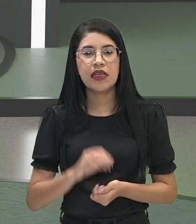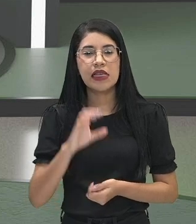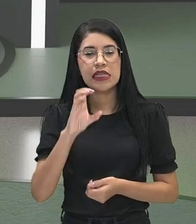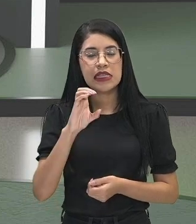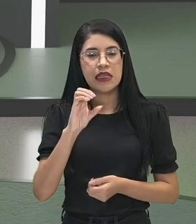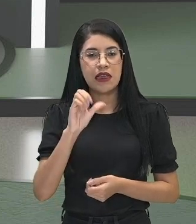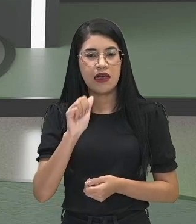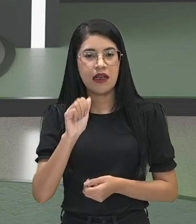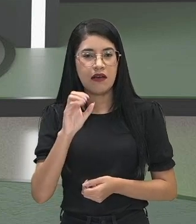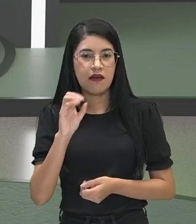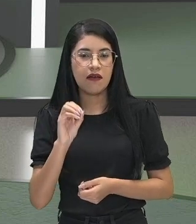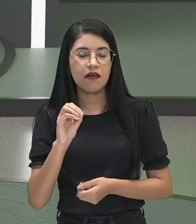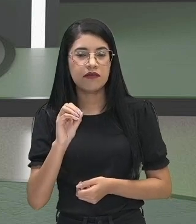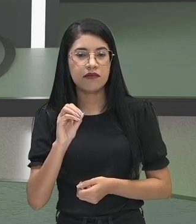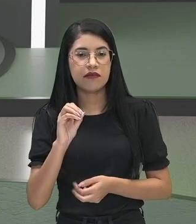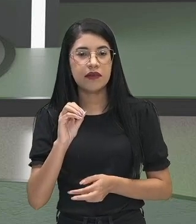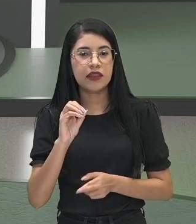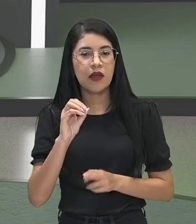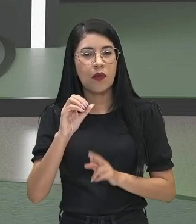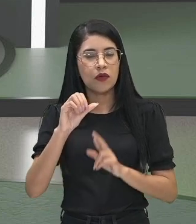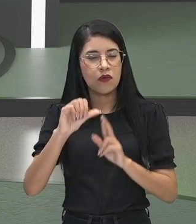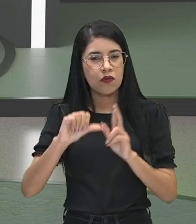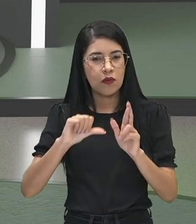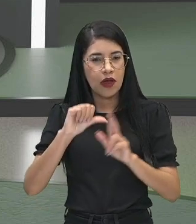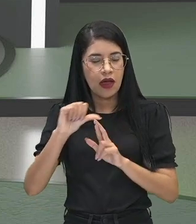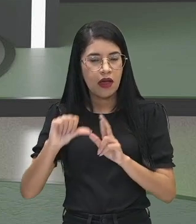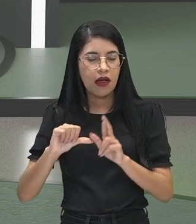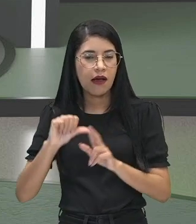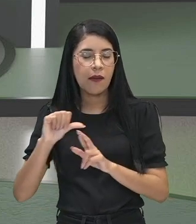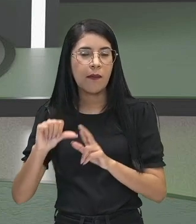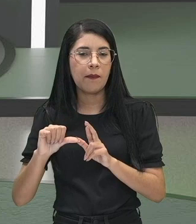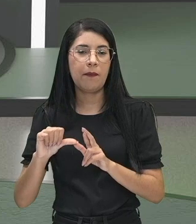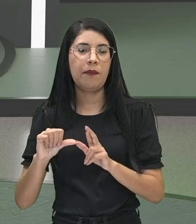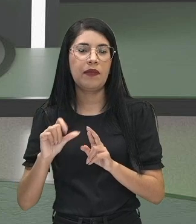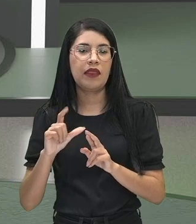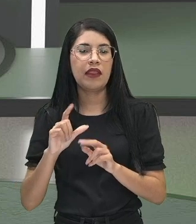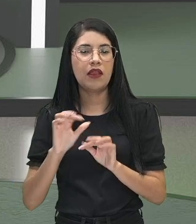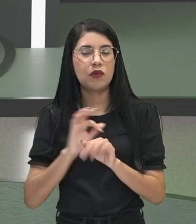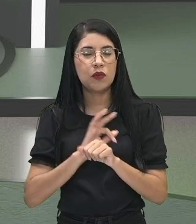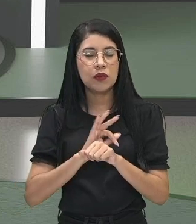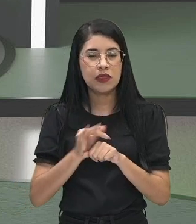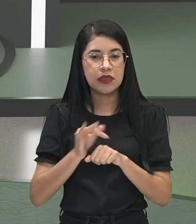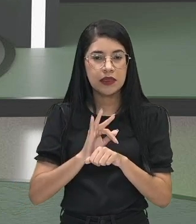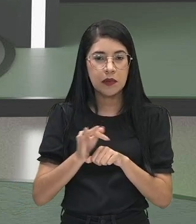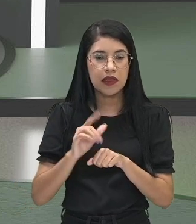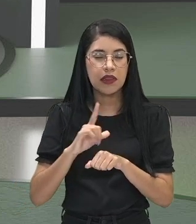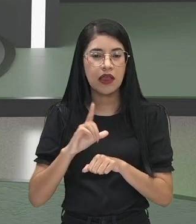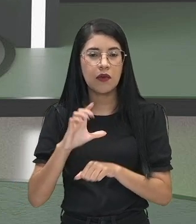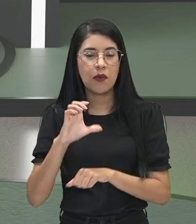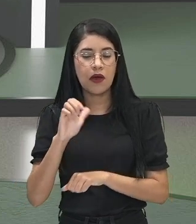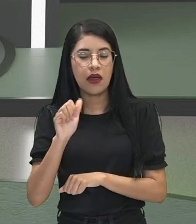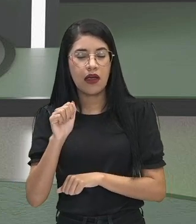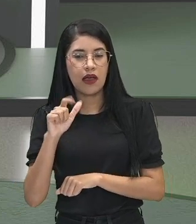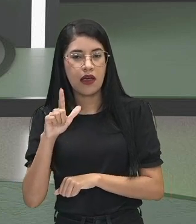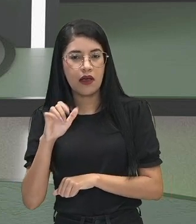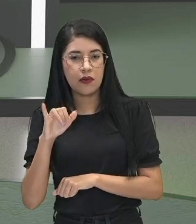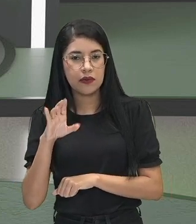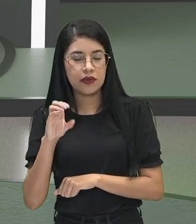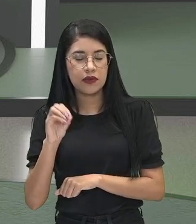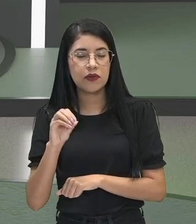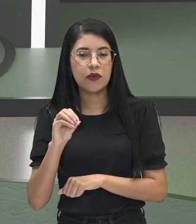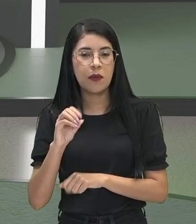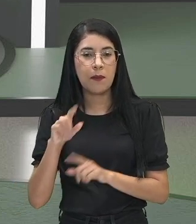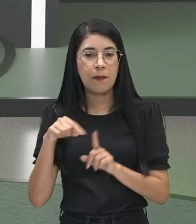Quando a gente faz a reação do CaO, nos seus constituintes simples, nós teremos o cálcio reagindo com oxigênio